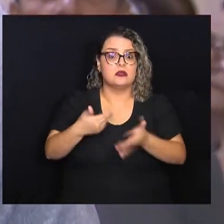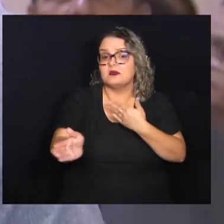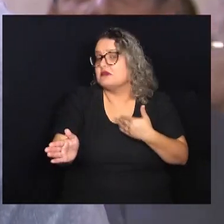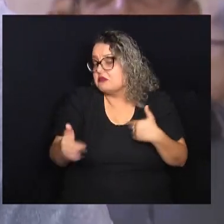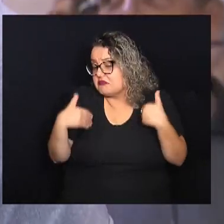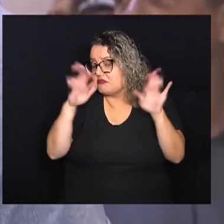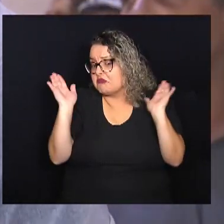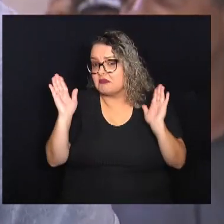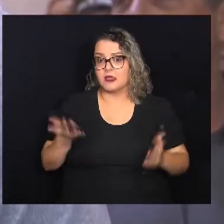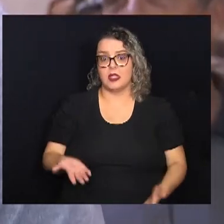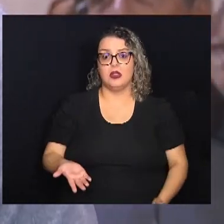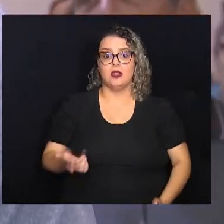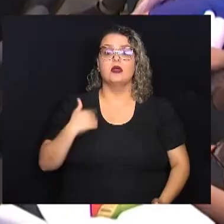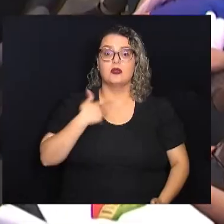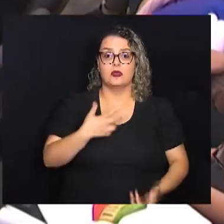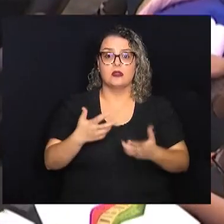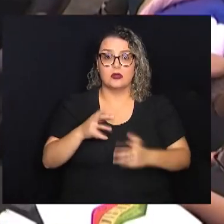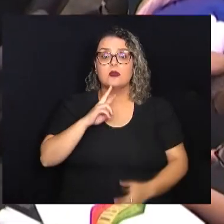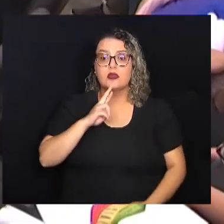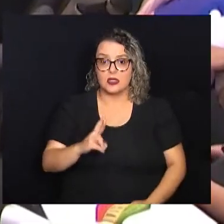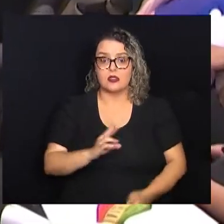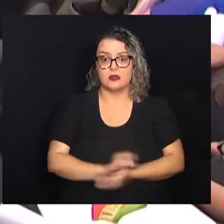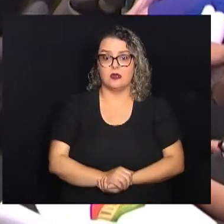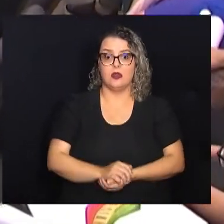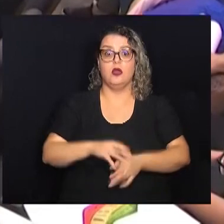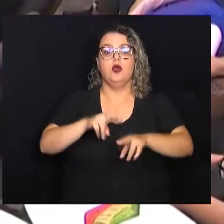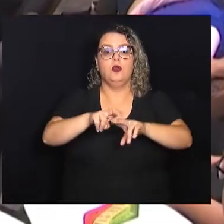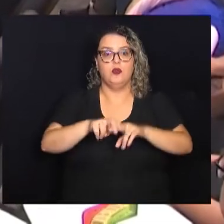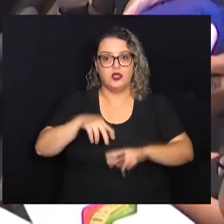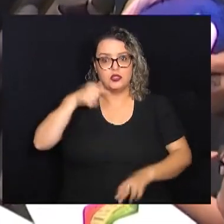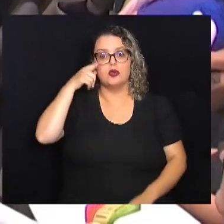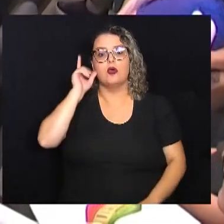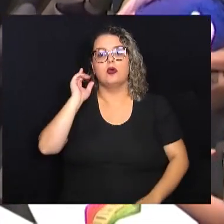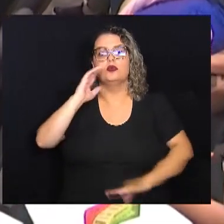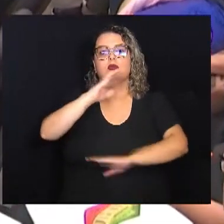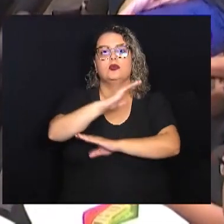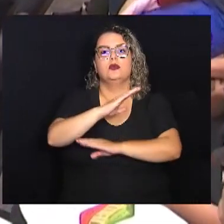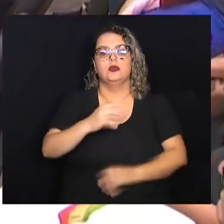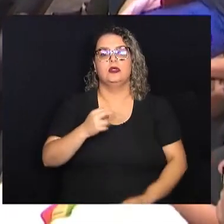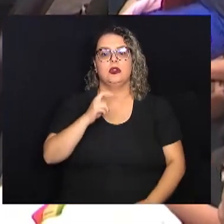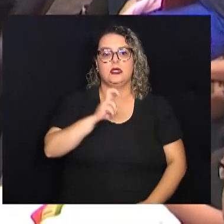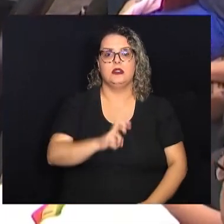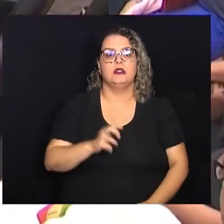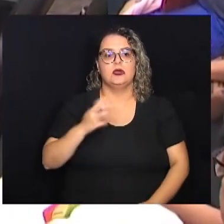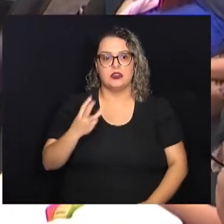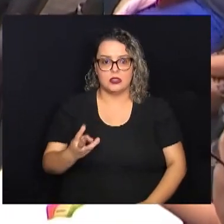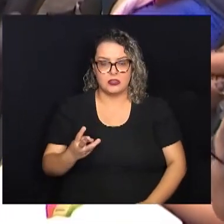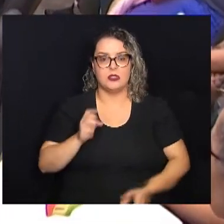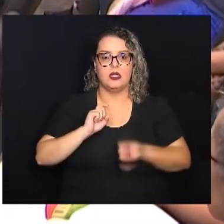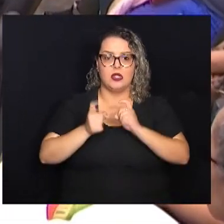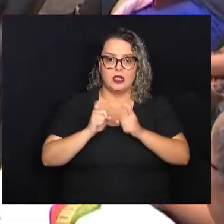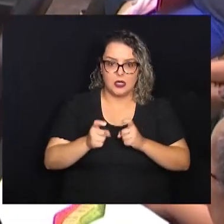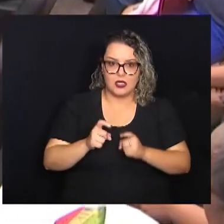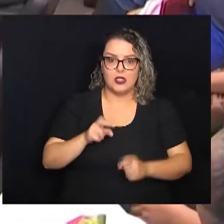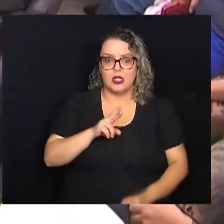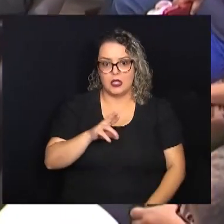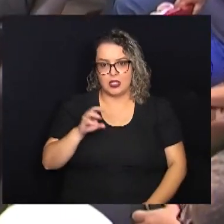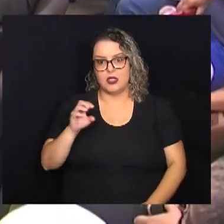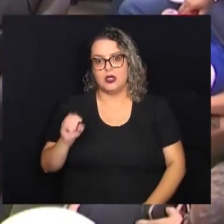Então, assim, nós queremos respostas. Por isso, estiveram ontem na Câmara durante a 53ª reunião